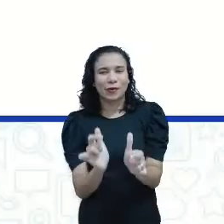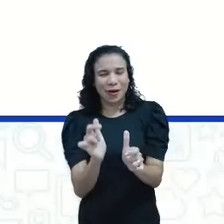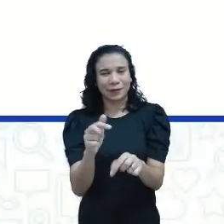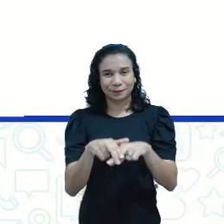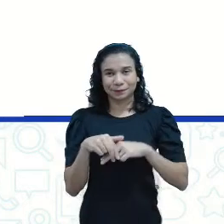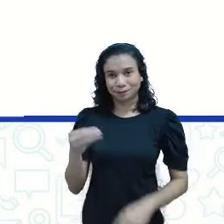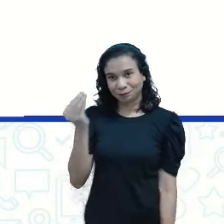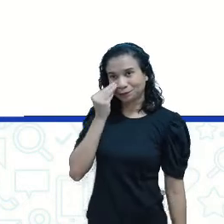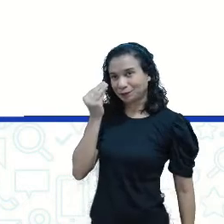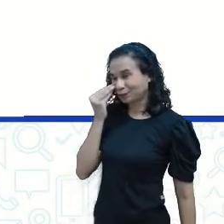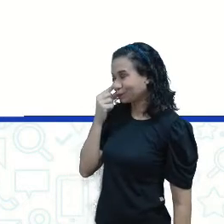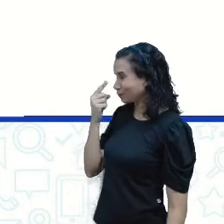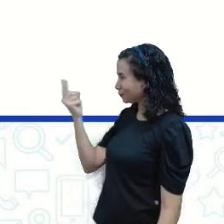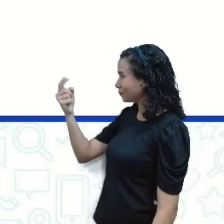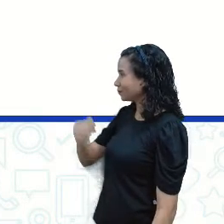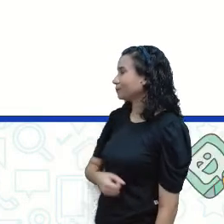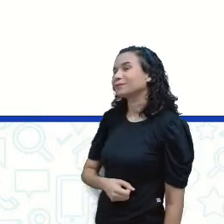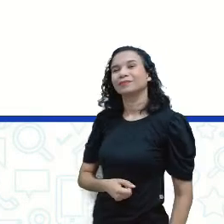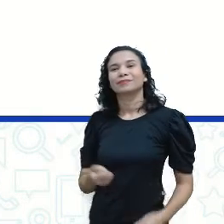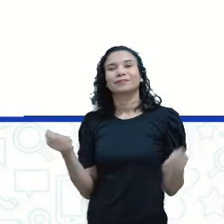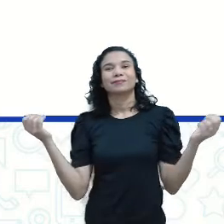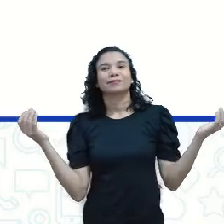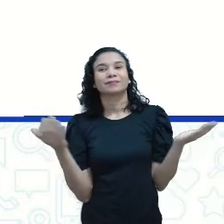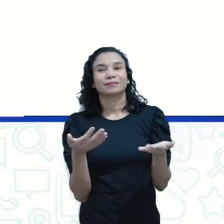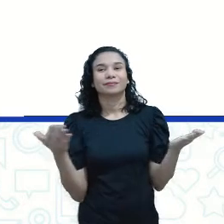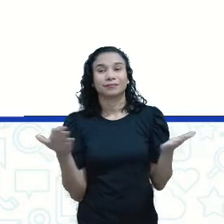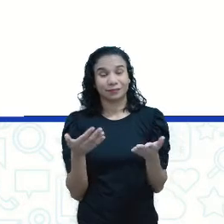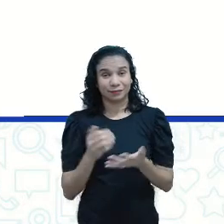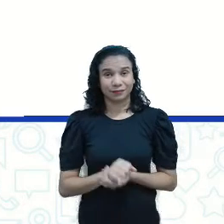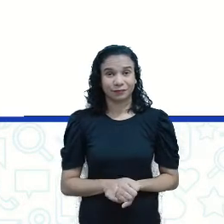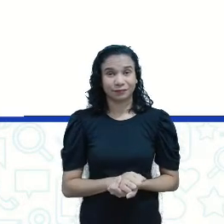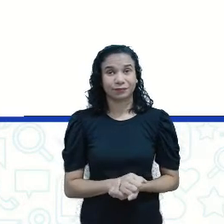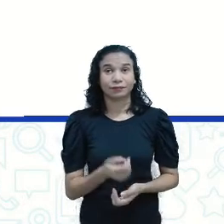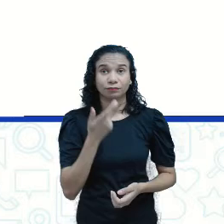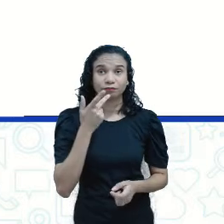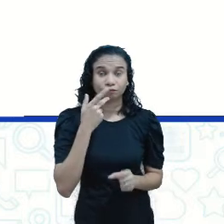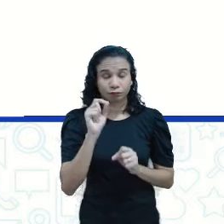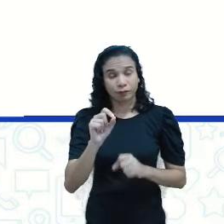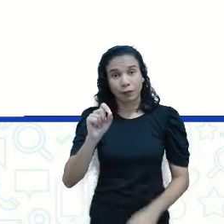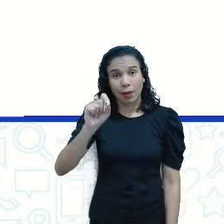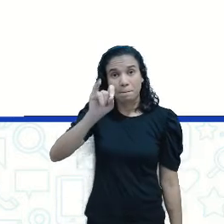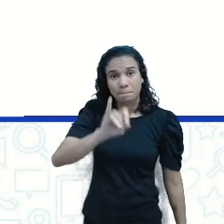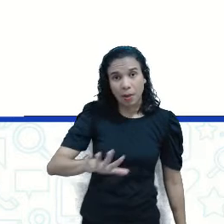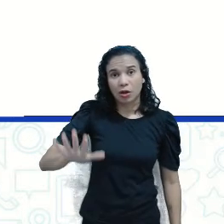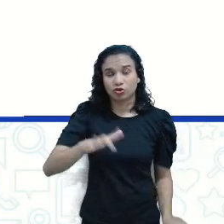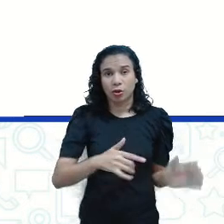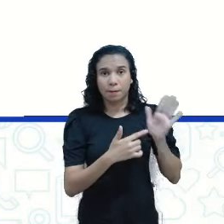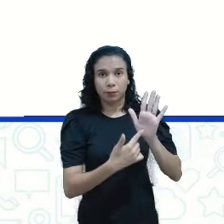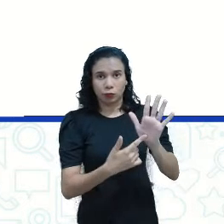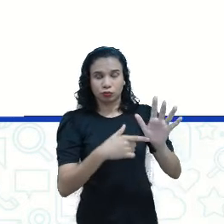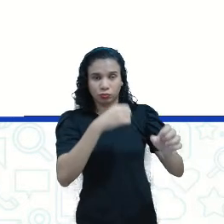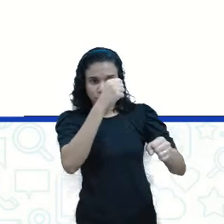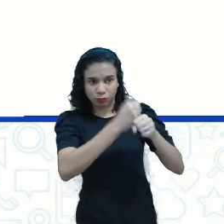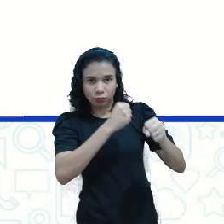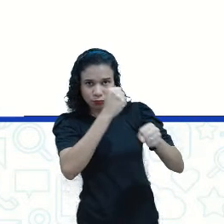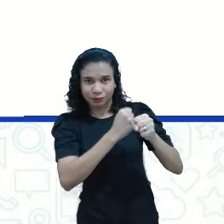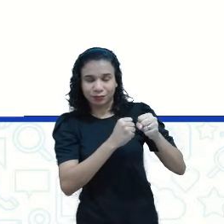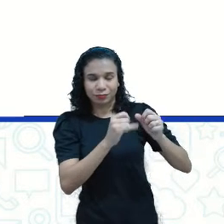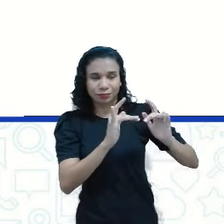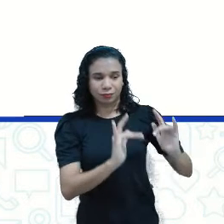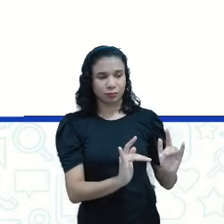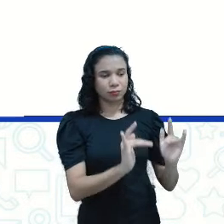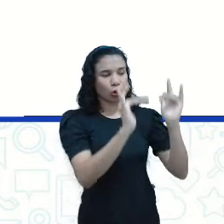um próximo exemplo, ó. Esse daí, deixa eu voltar um pouquinho. Diz assim, a figura mostra um edifício, eu acabei de falar aí de construção,